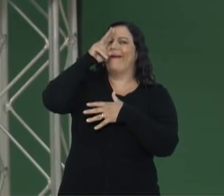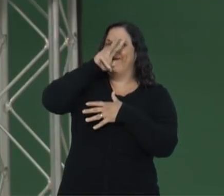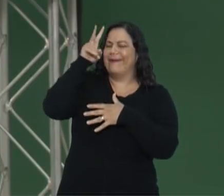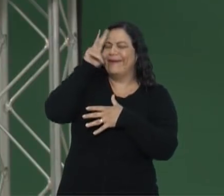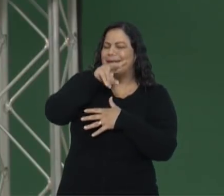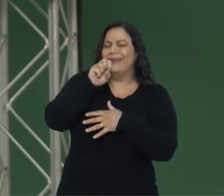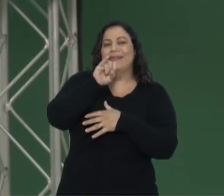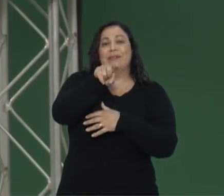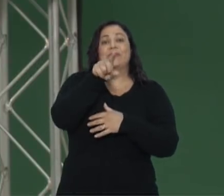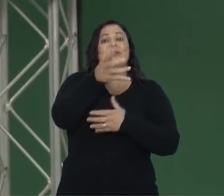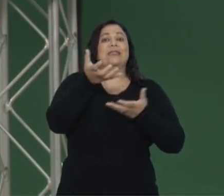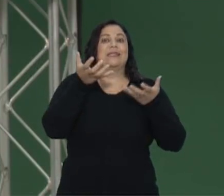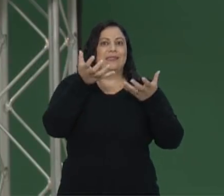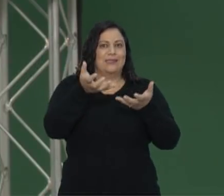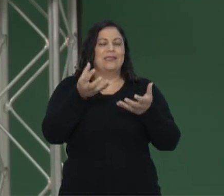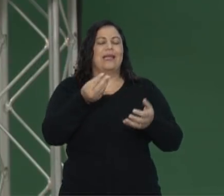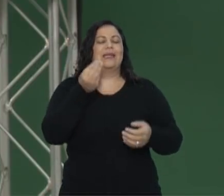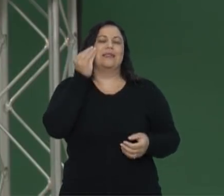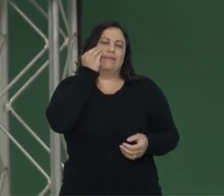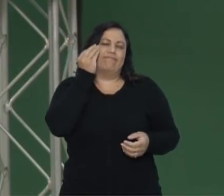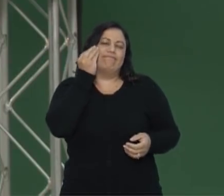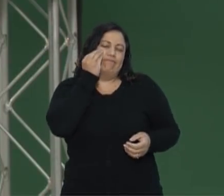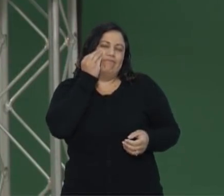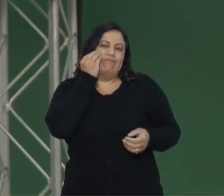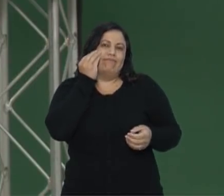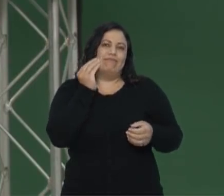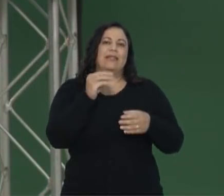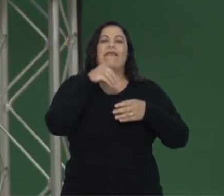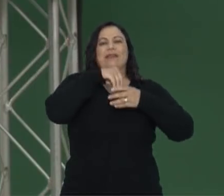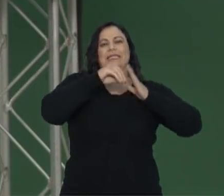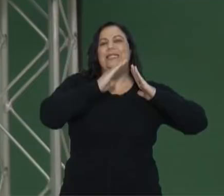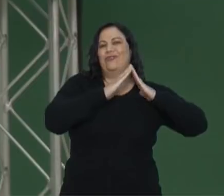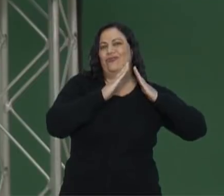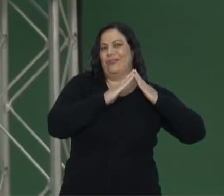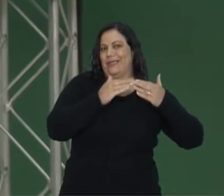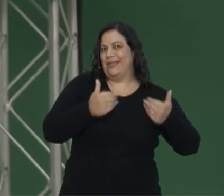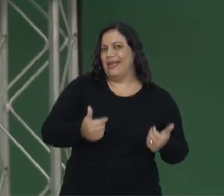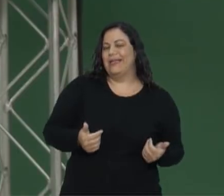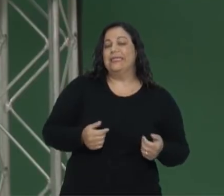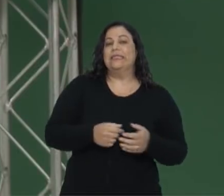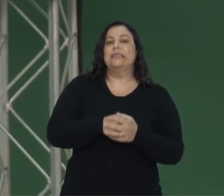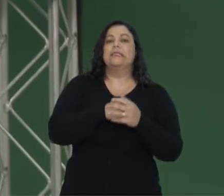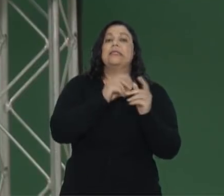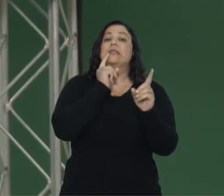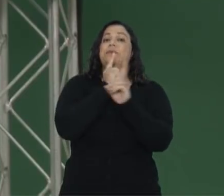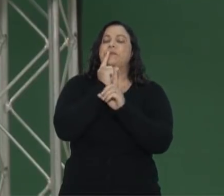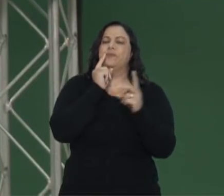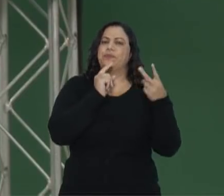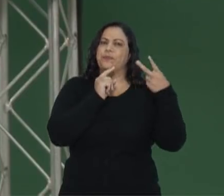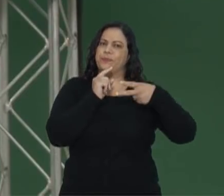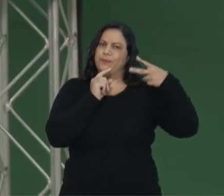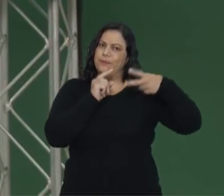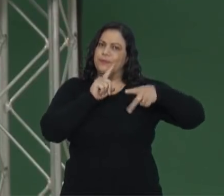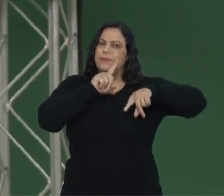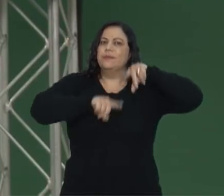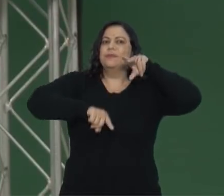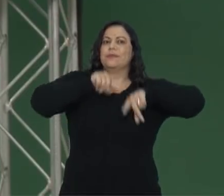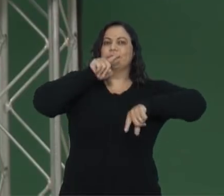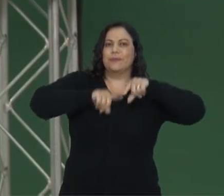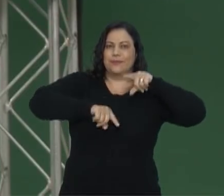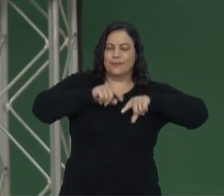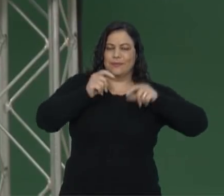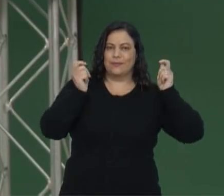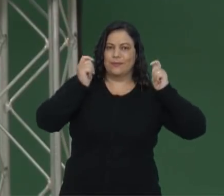vocês quisessem, vocês podiam fazer na casa de vocês? Quando eu encontro esses dois objetos, né, esses dois